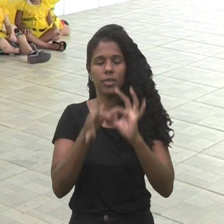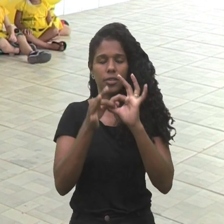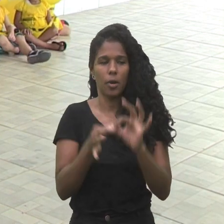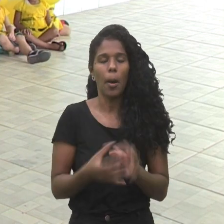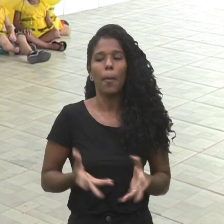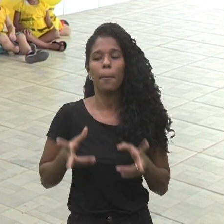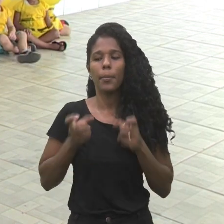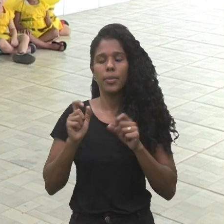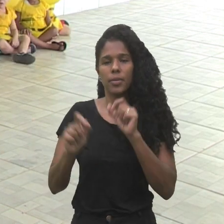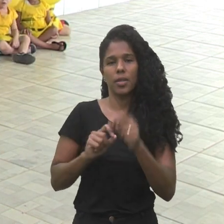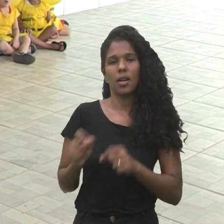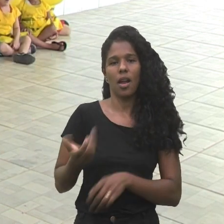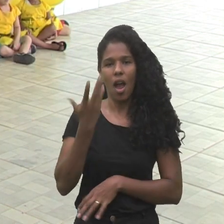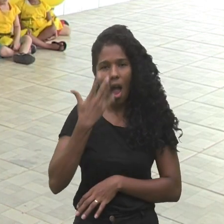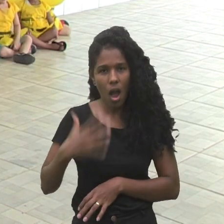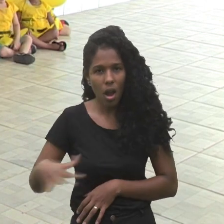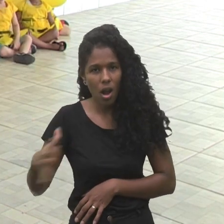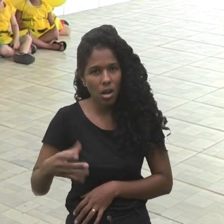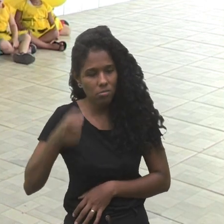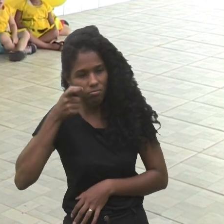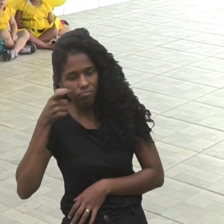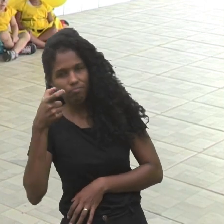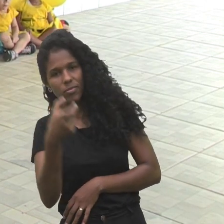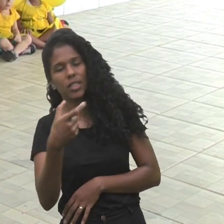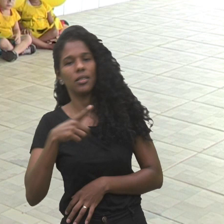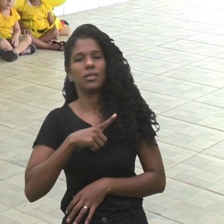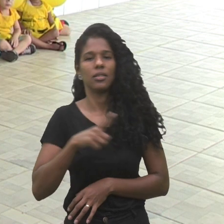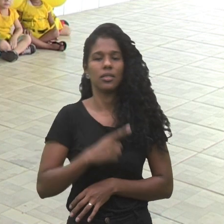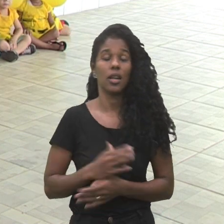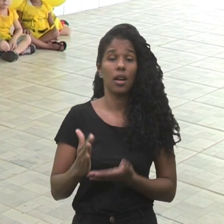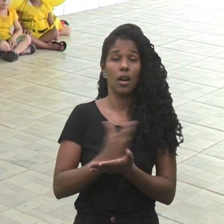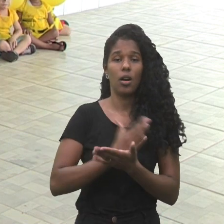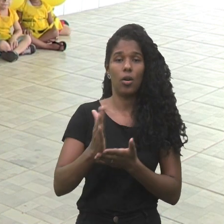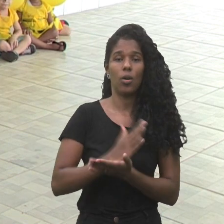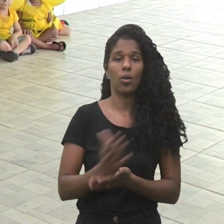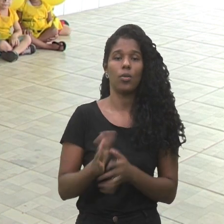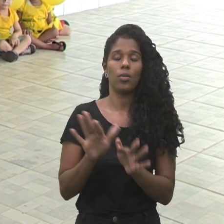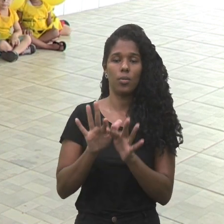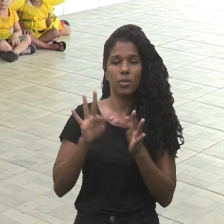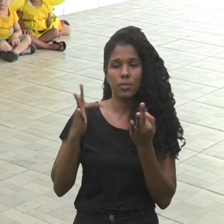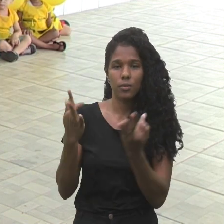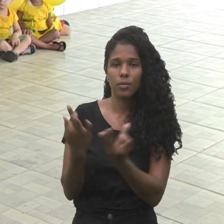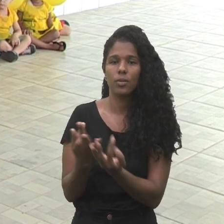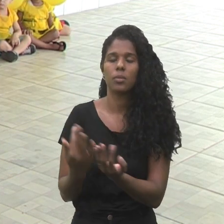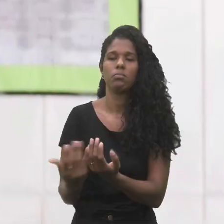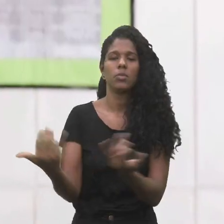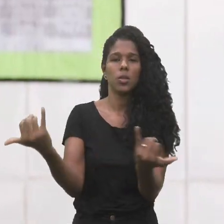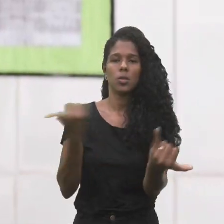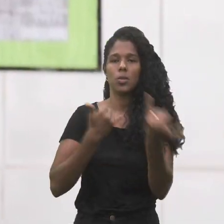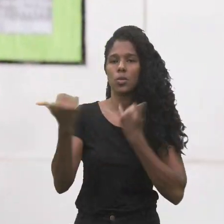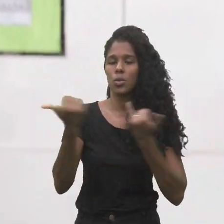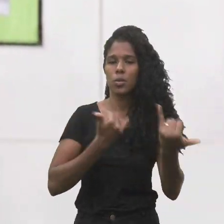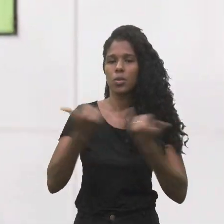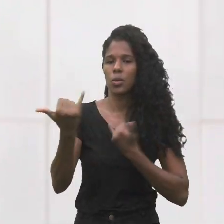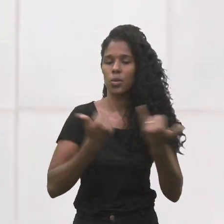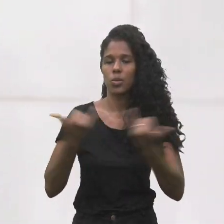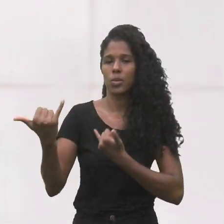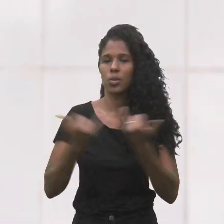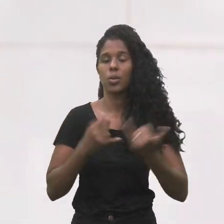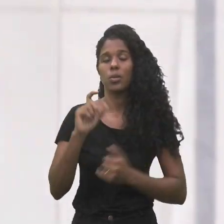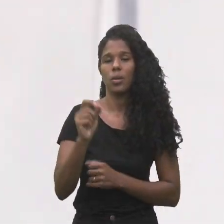em relação a isso. Alguns pais relatando para nós que as crianças chegavam em casa